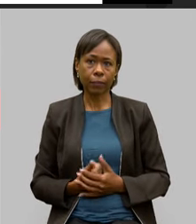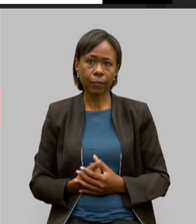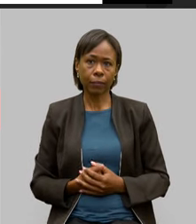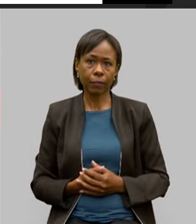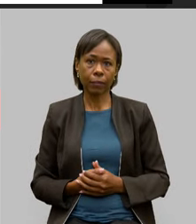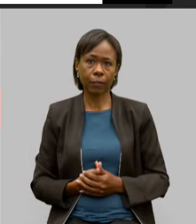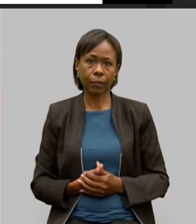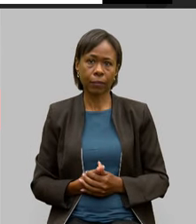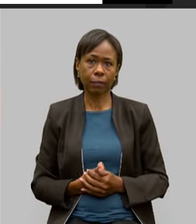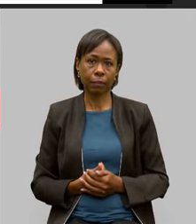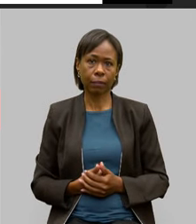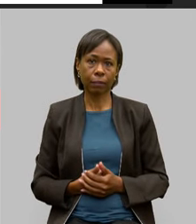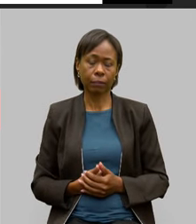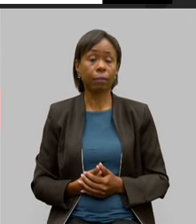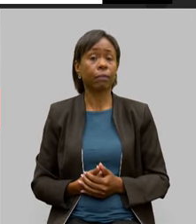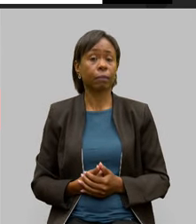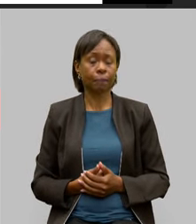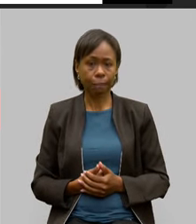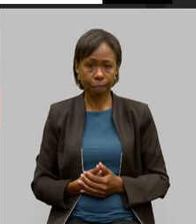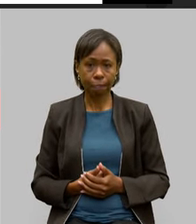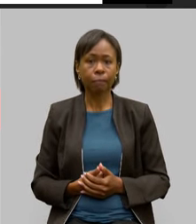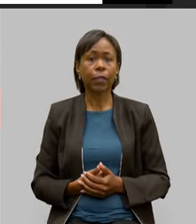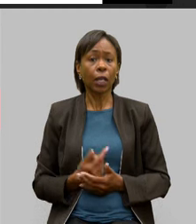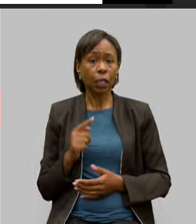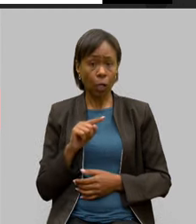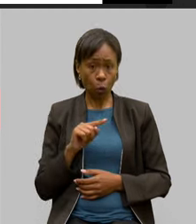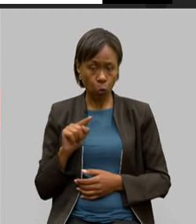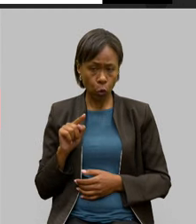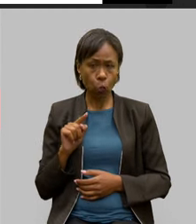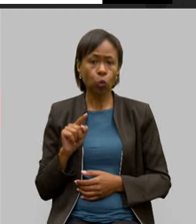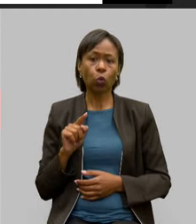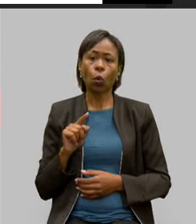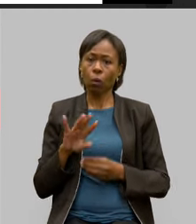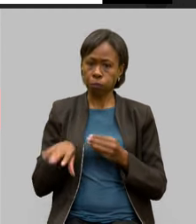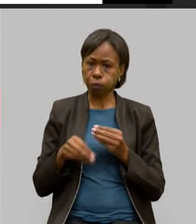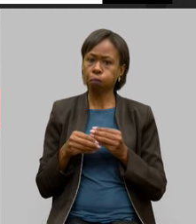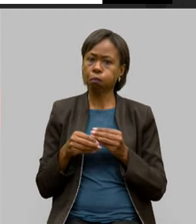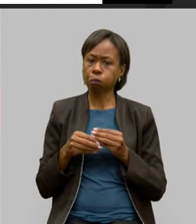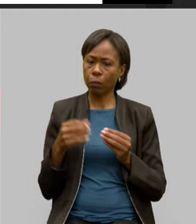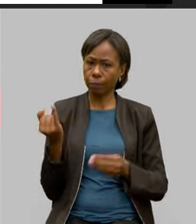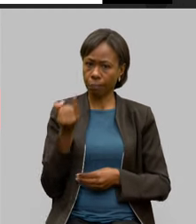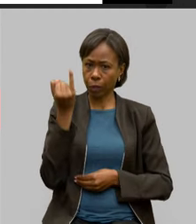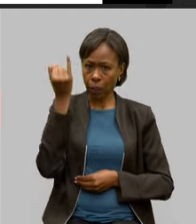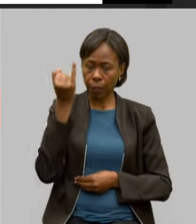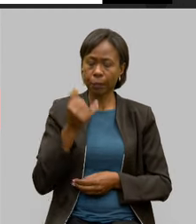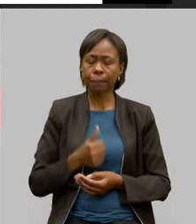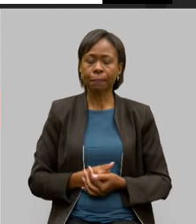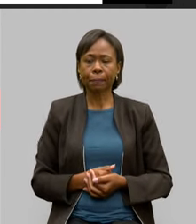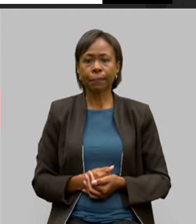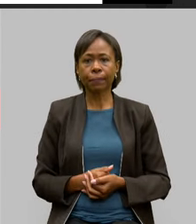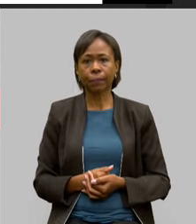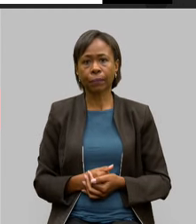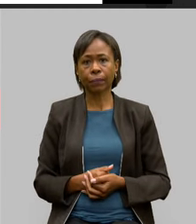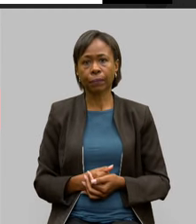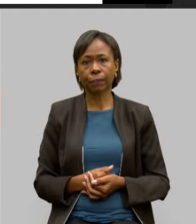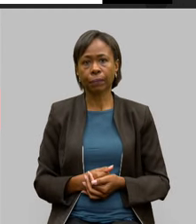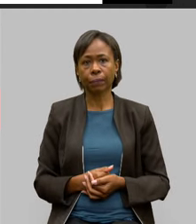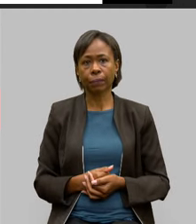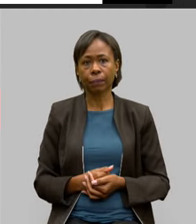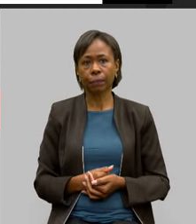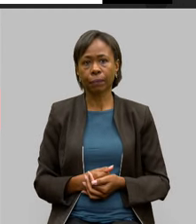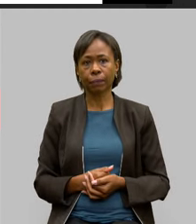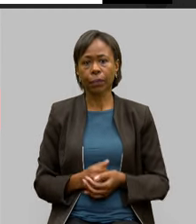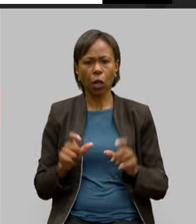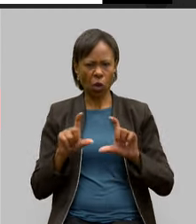universidades é importante então essa complementação eh uma pequena passagem